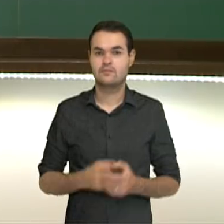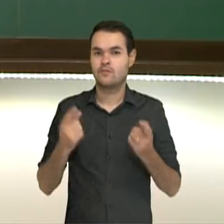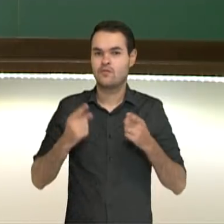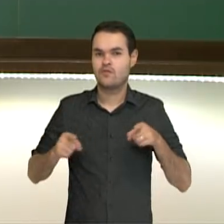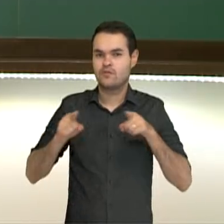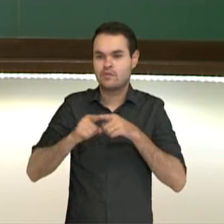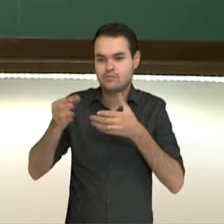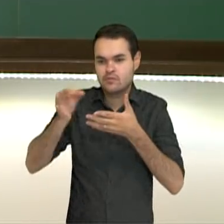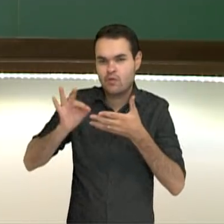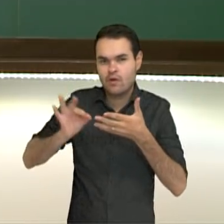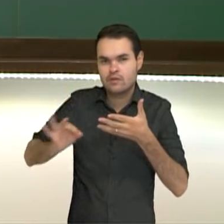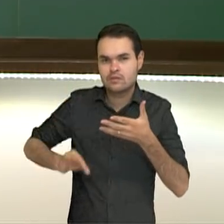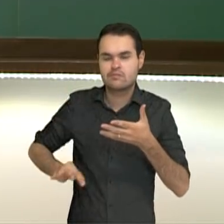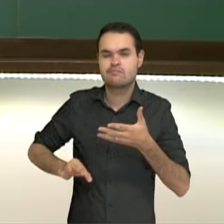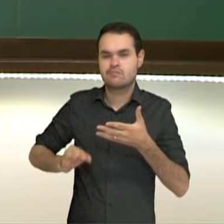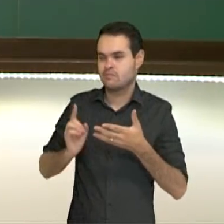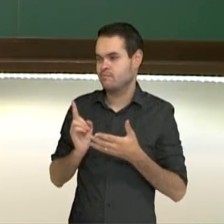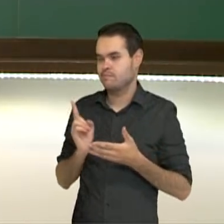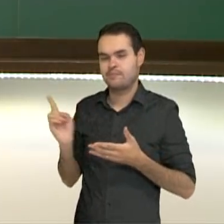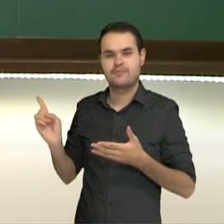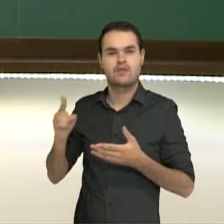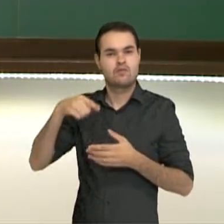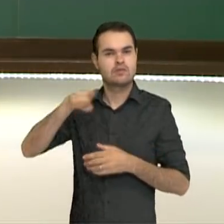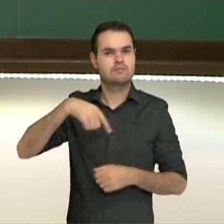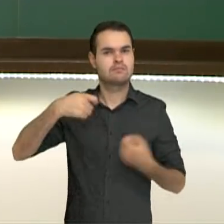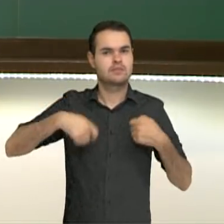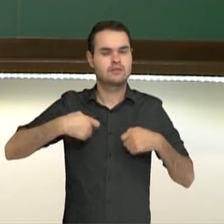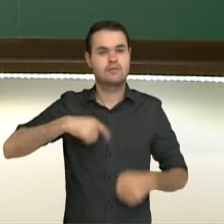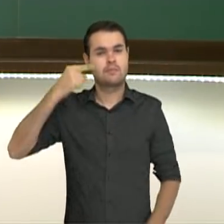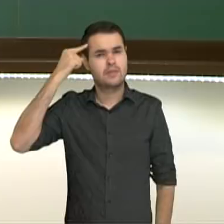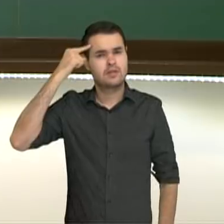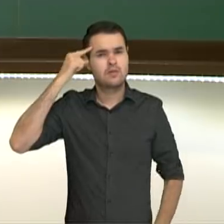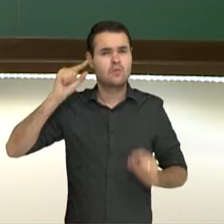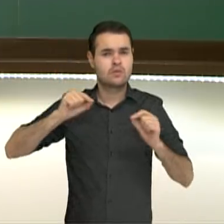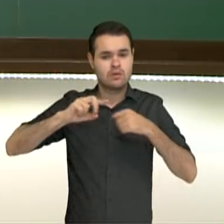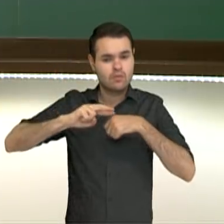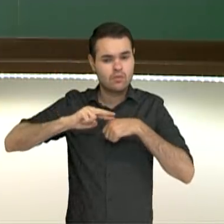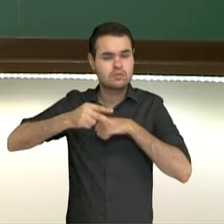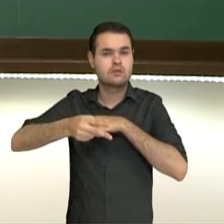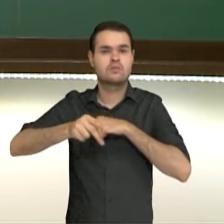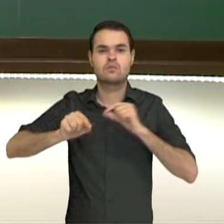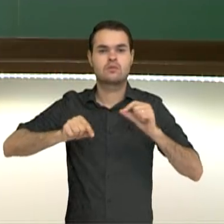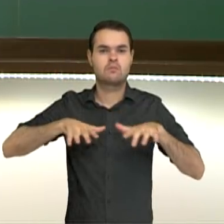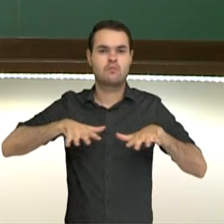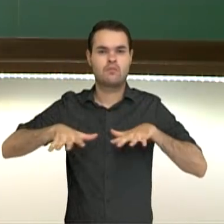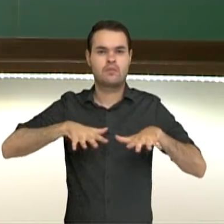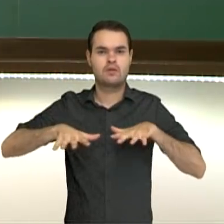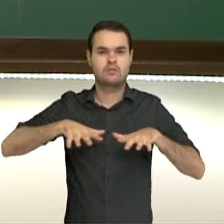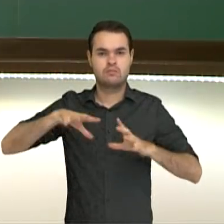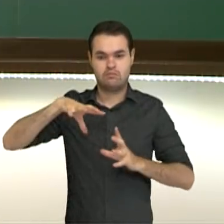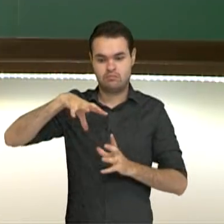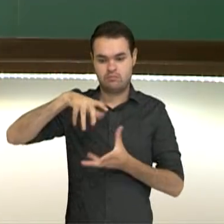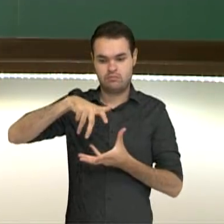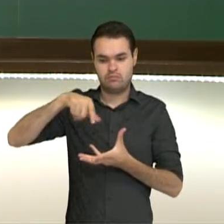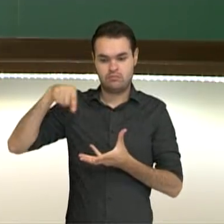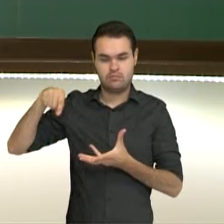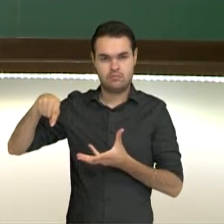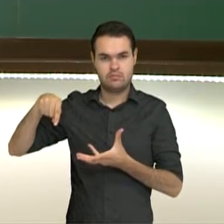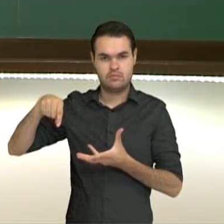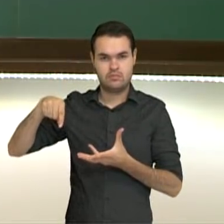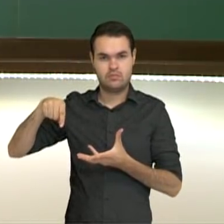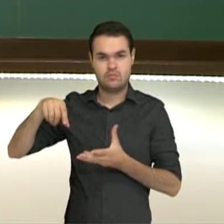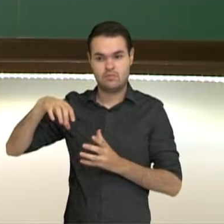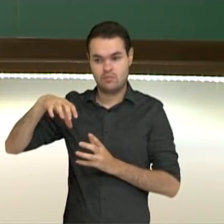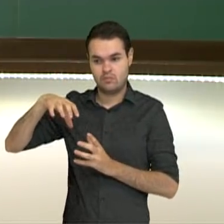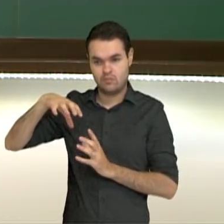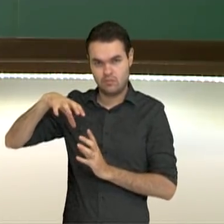Voltamos com a correção do nosso exercício. Vocês tinham que pensar ali em consequências dos movimentos que a Terra realiza, a